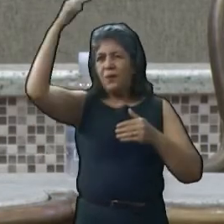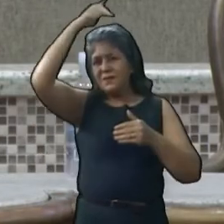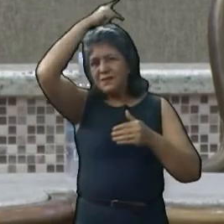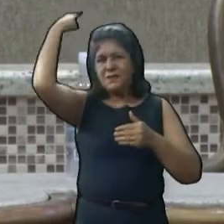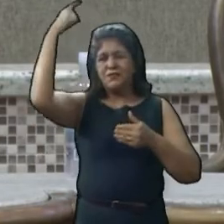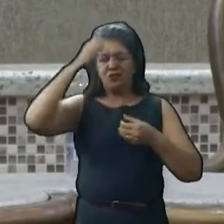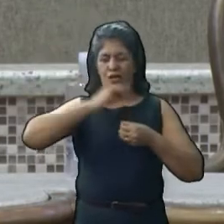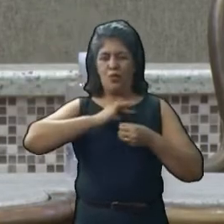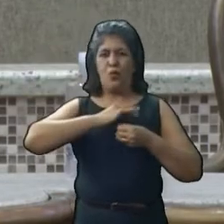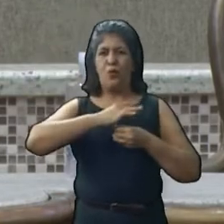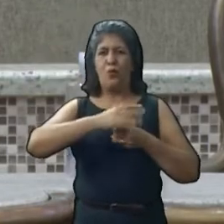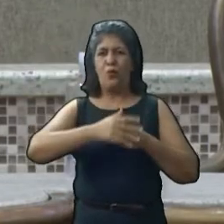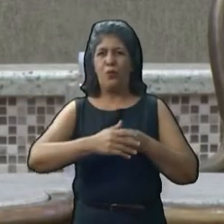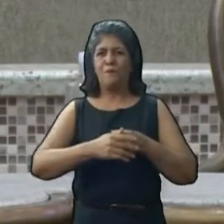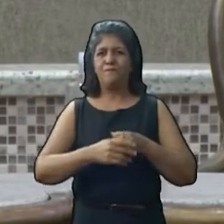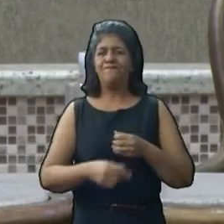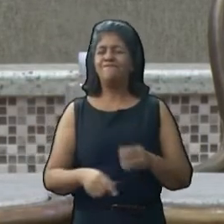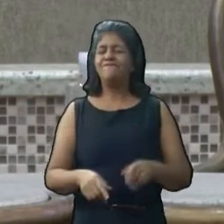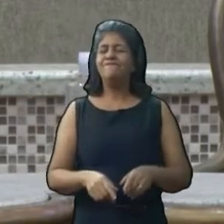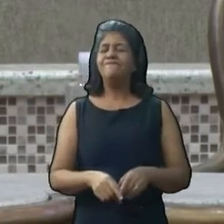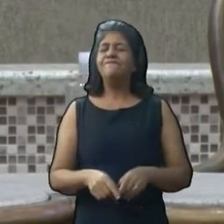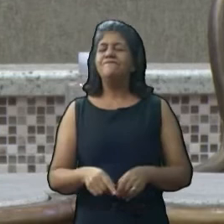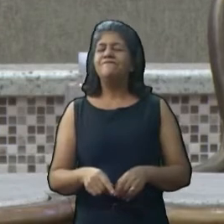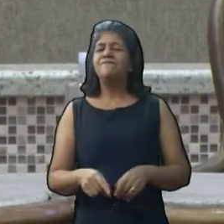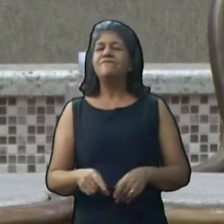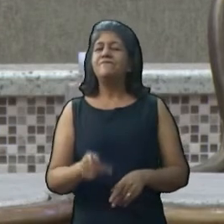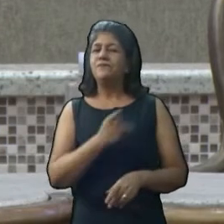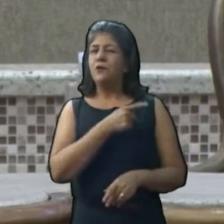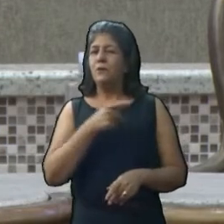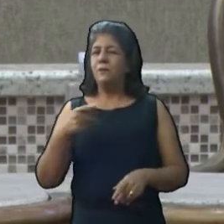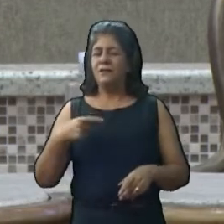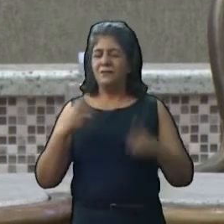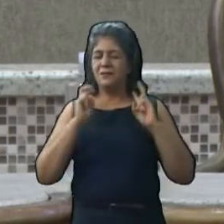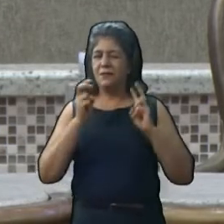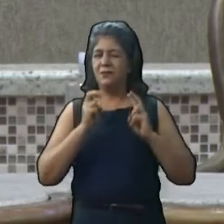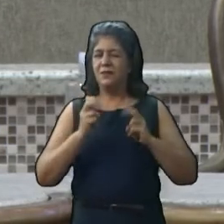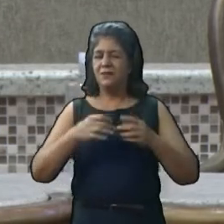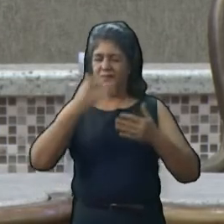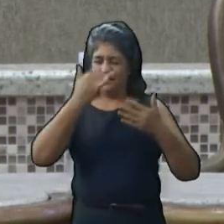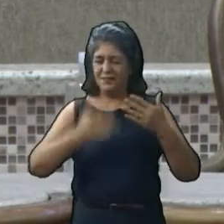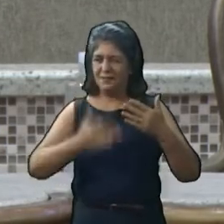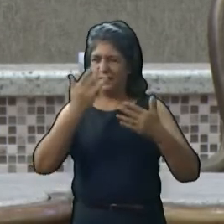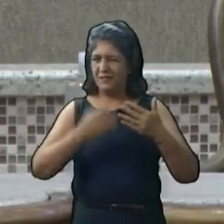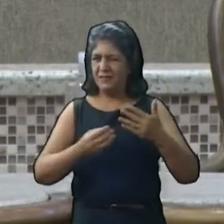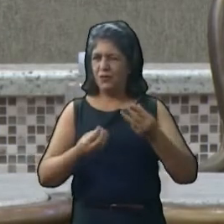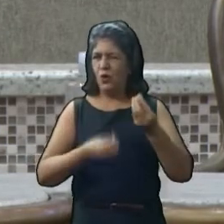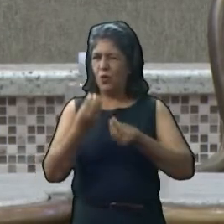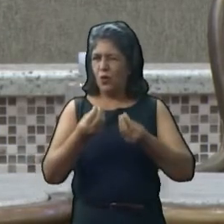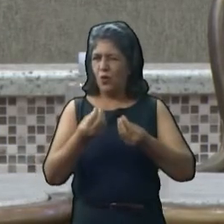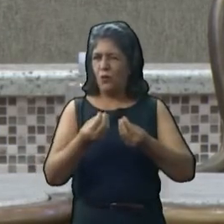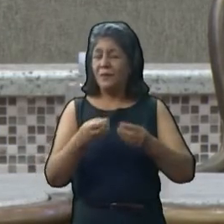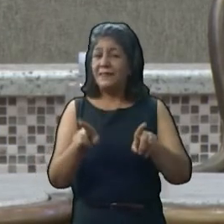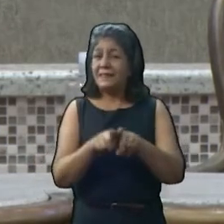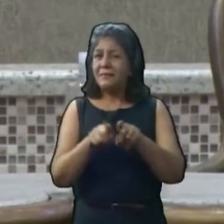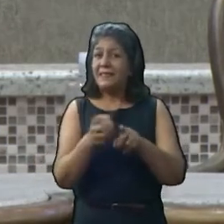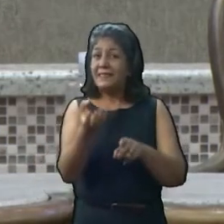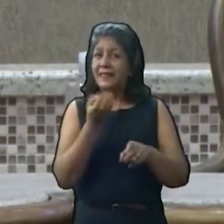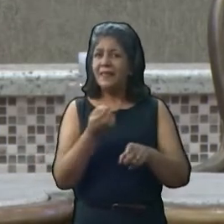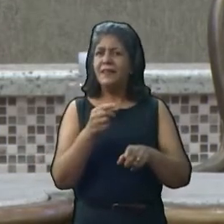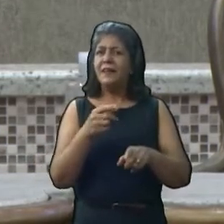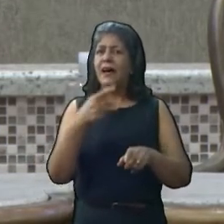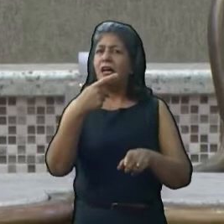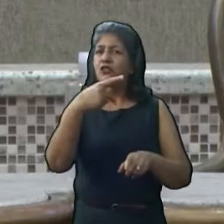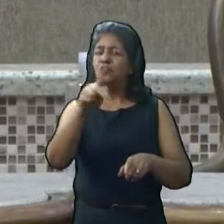que é o final dessa palavra espírito santo de deus a verdade em cheiro teu coração em feira a tua vida